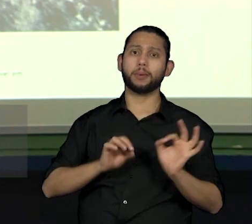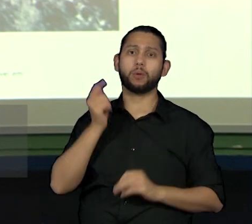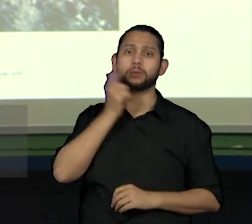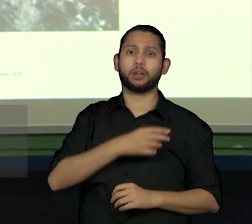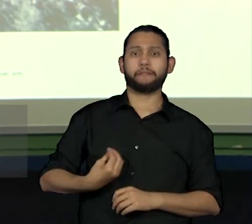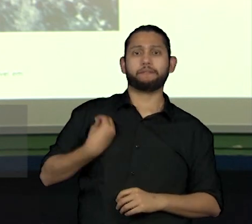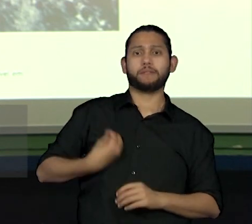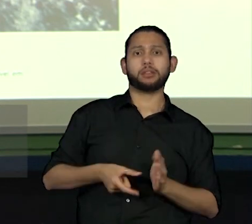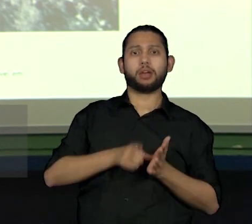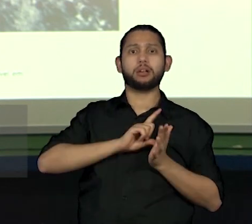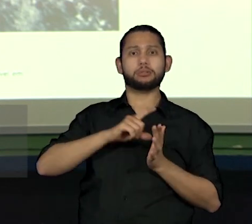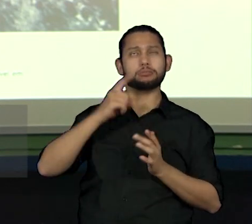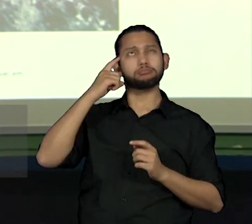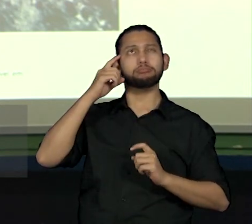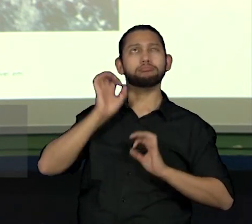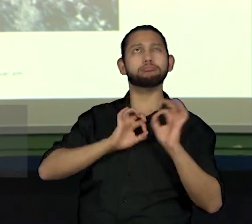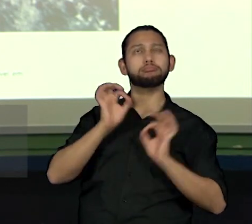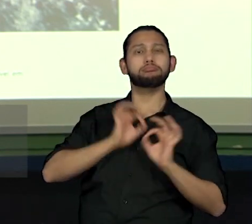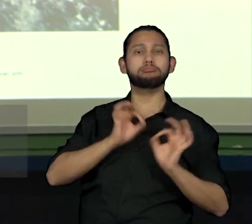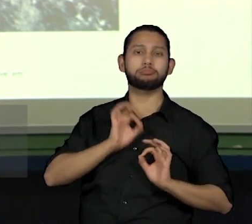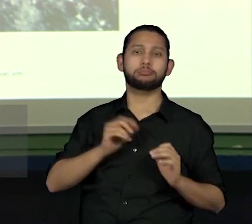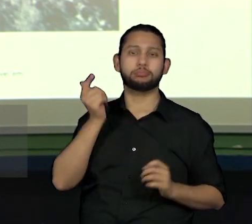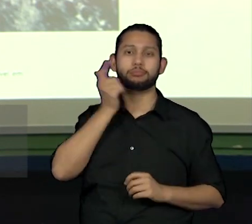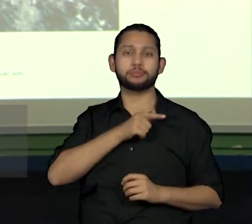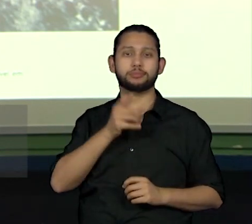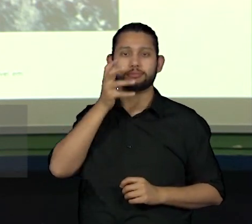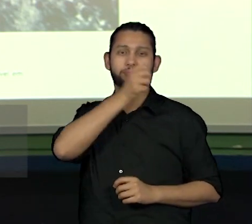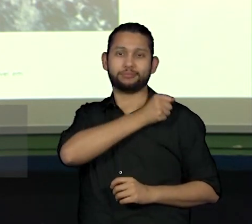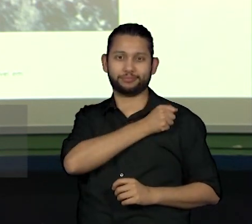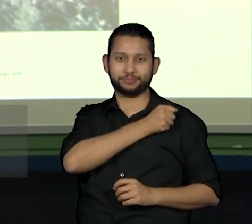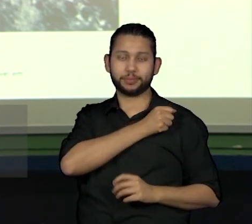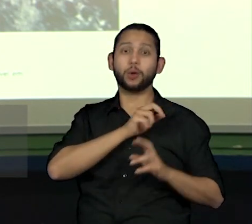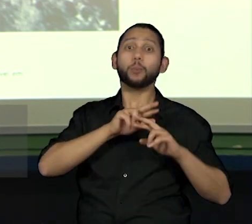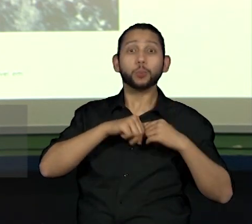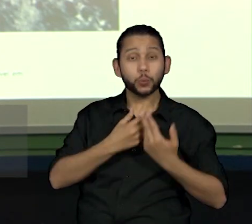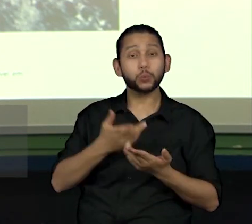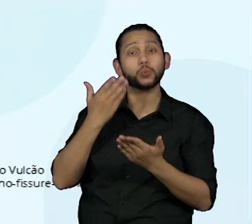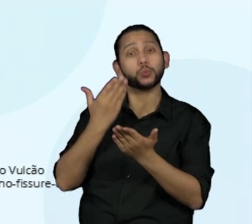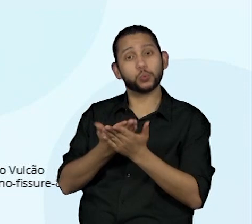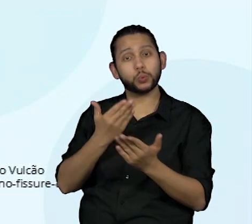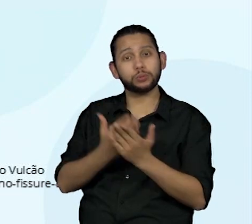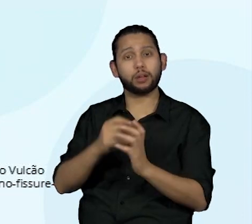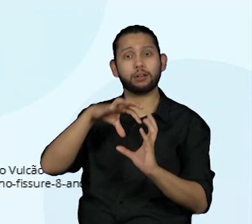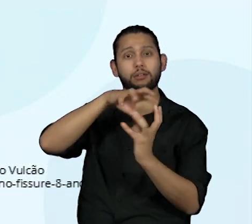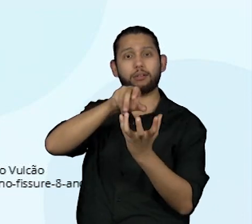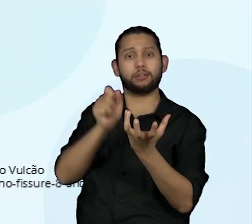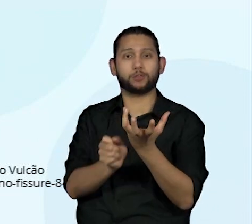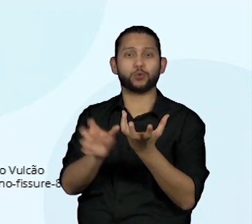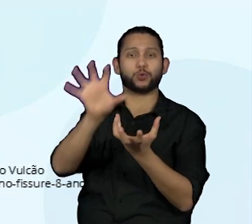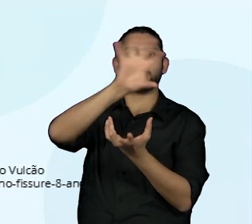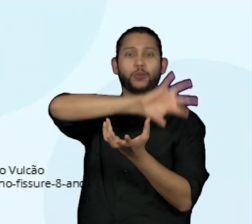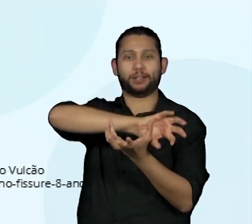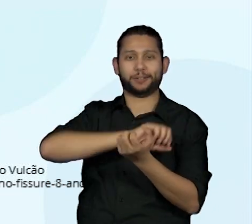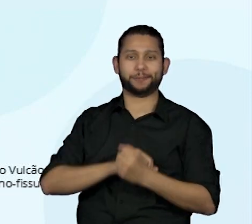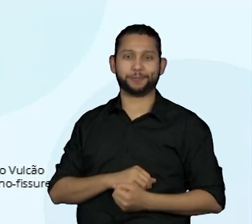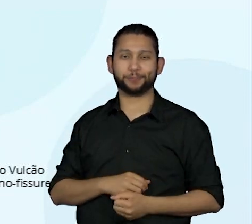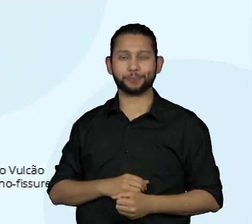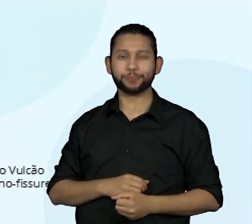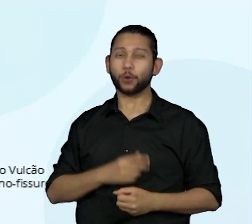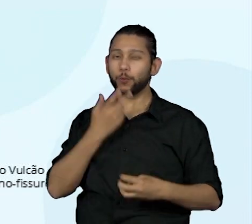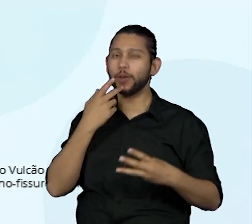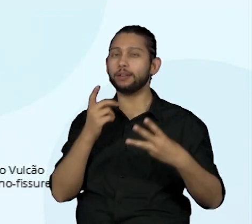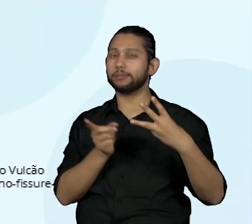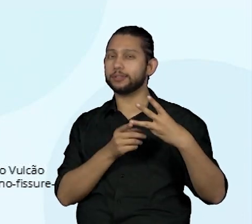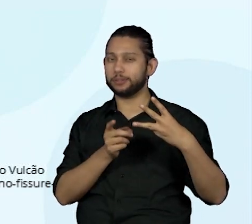estudar a atmosfera, para evitar esse furacão gerar mais prejuízos. E a terceira esfera terrestre